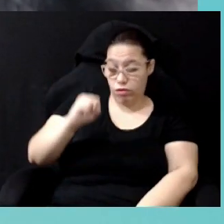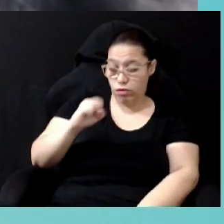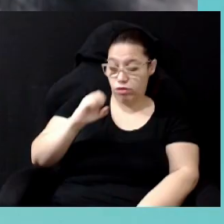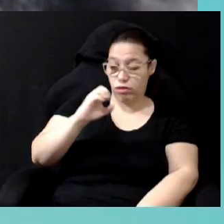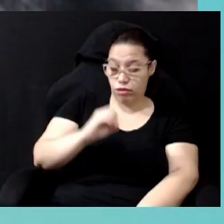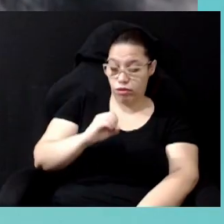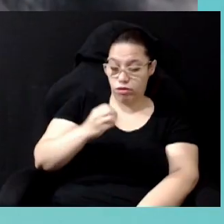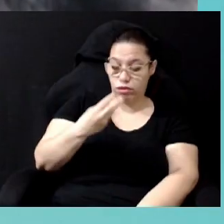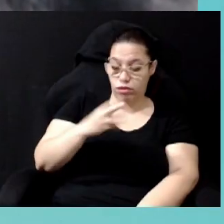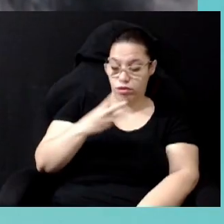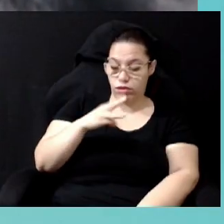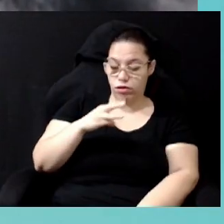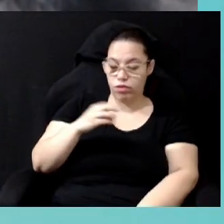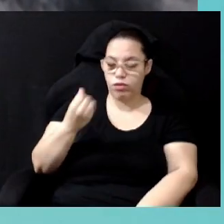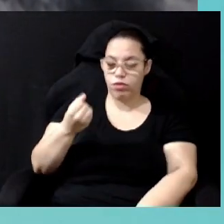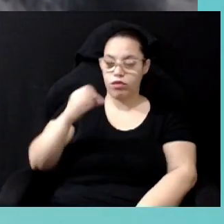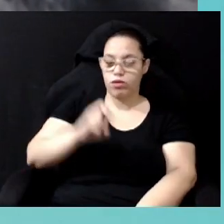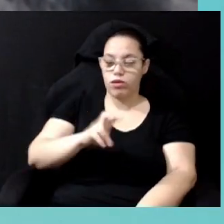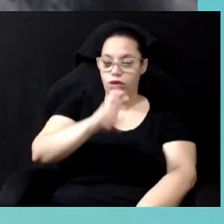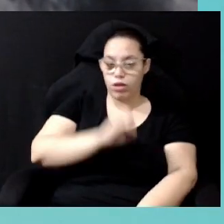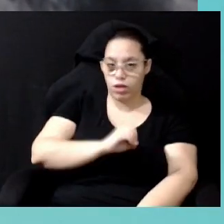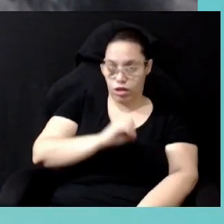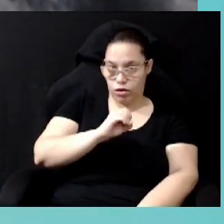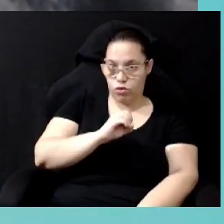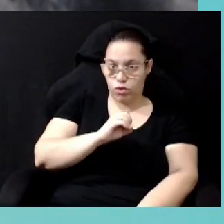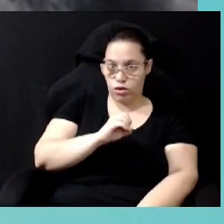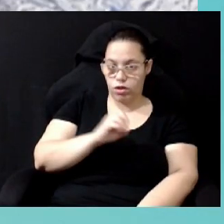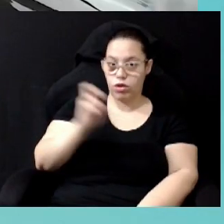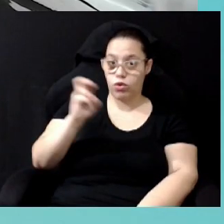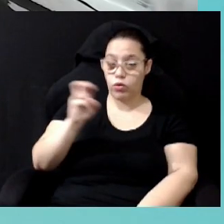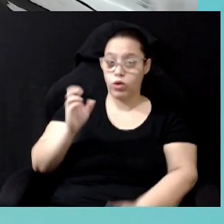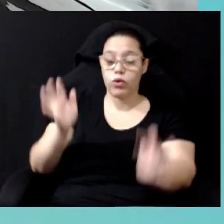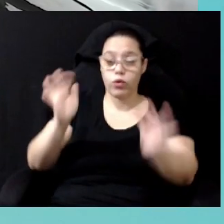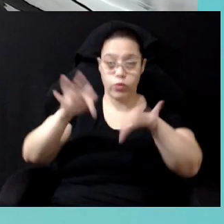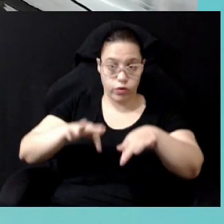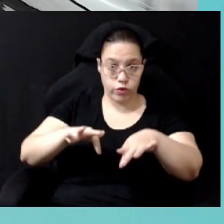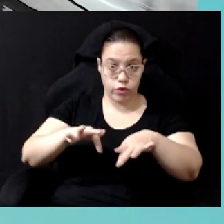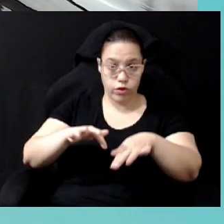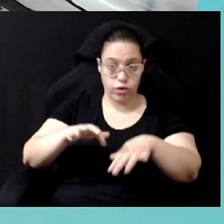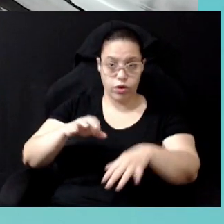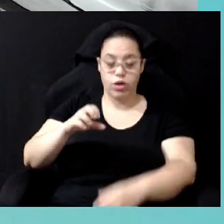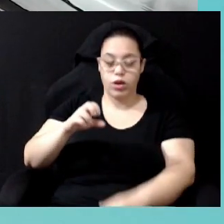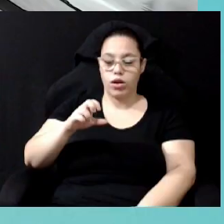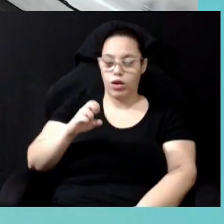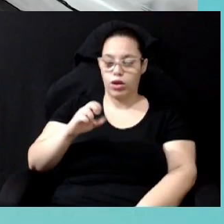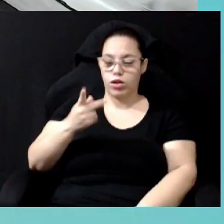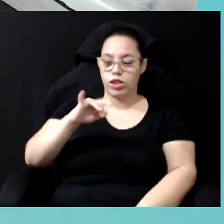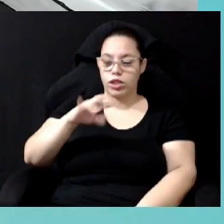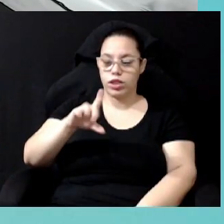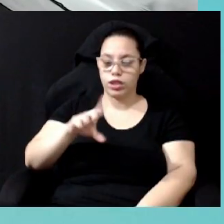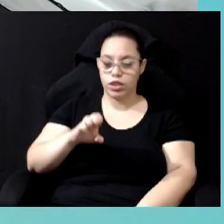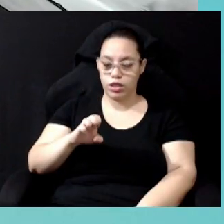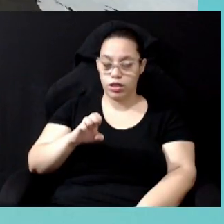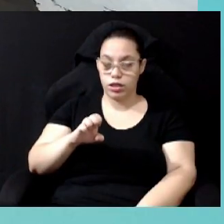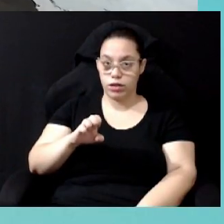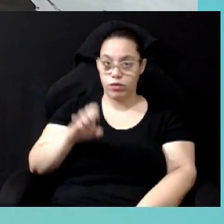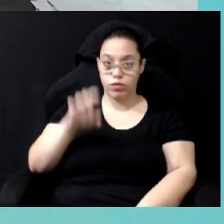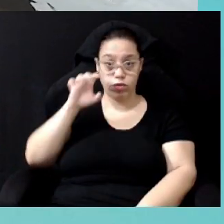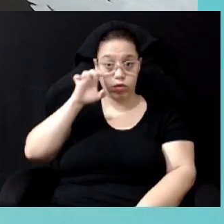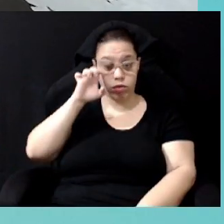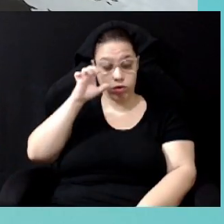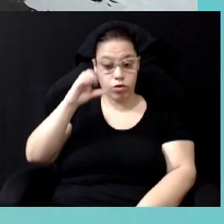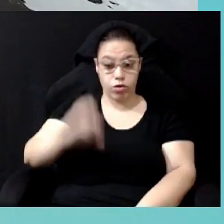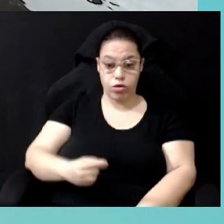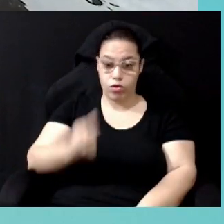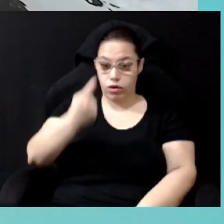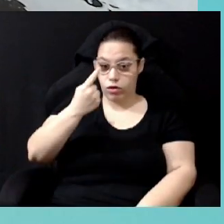desde 1800 e 33 desde 1950. E o quinto e último país é o Chile. O país sul-americano